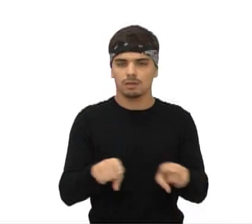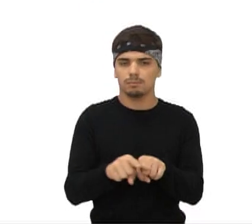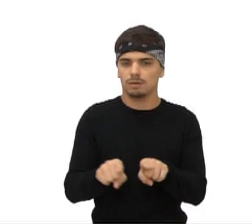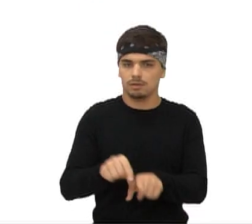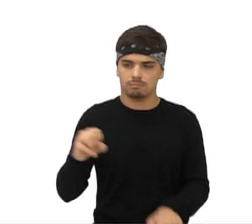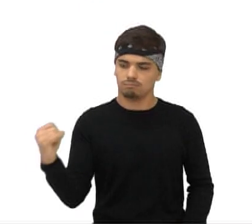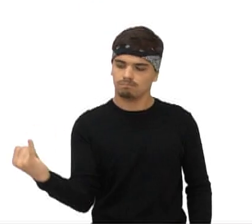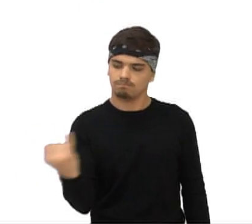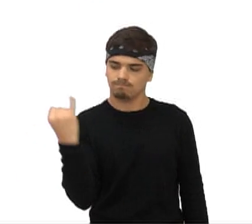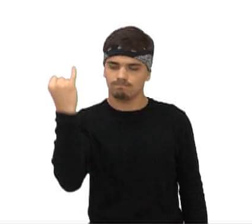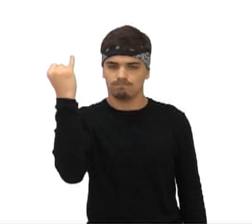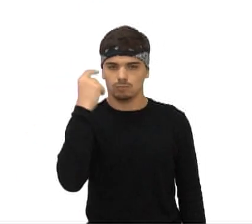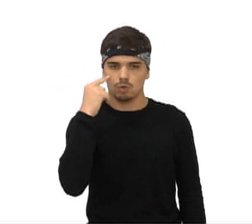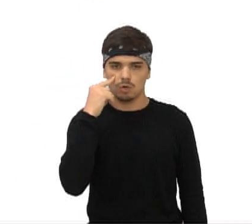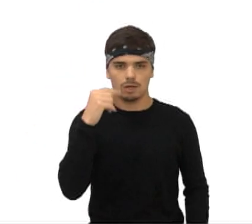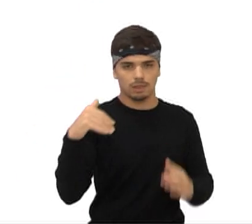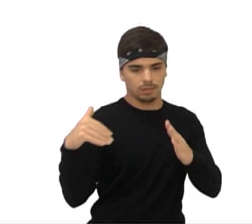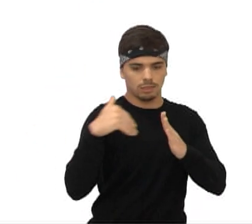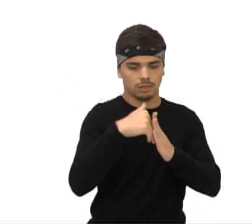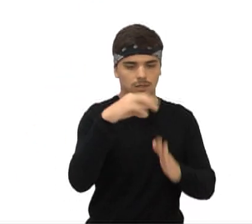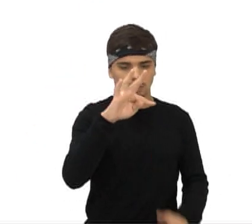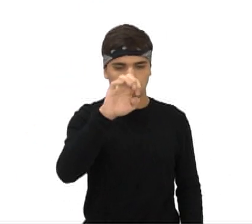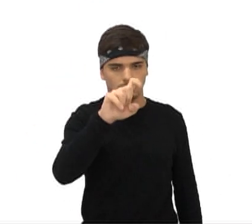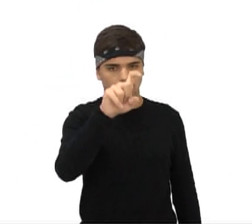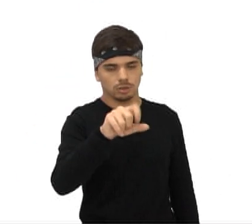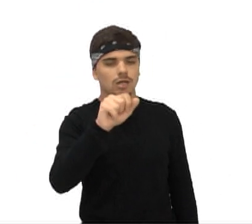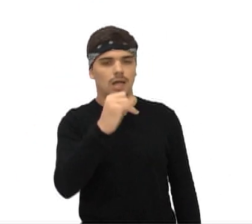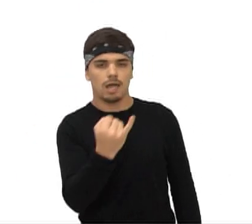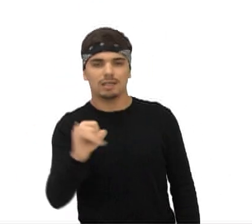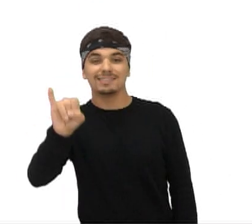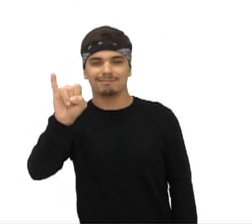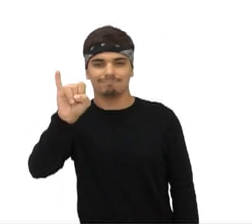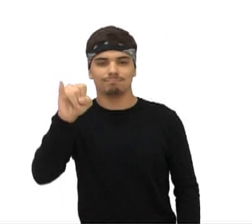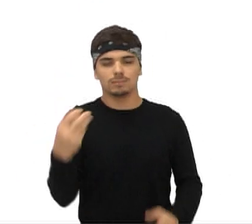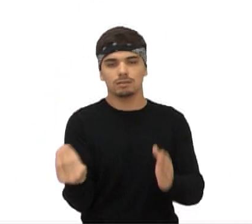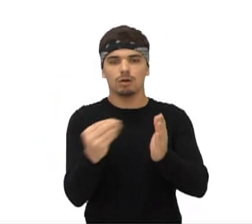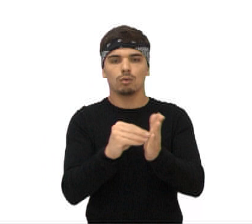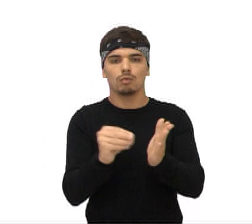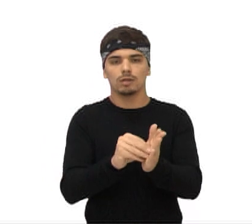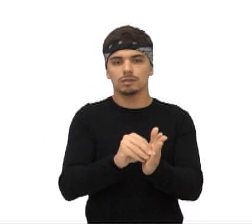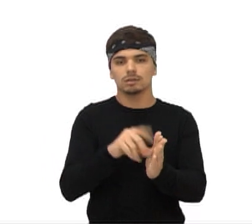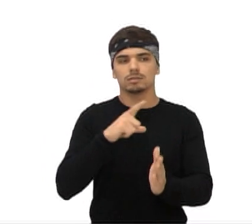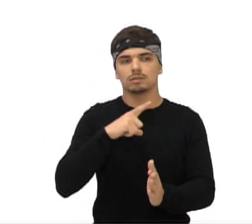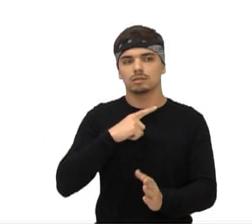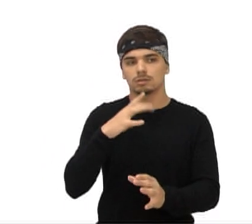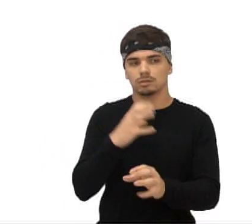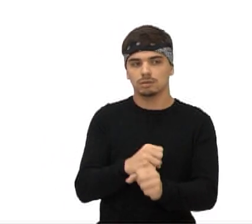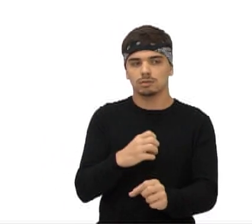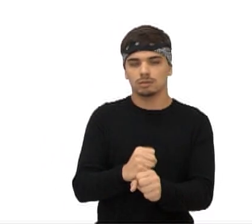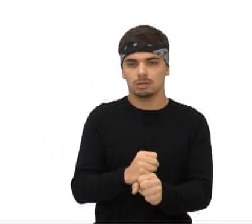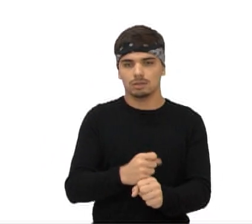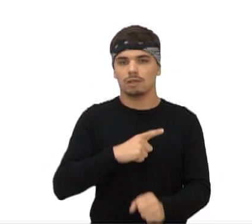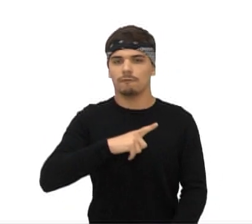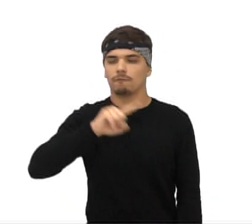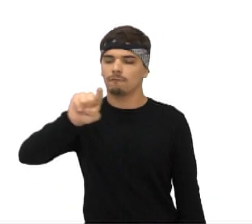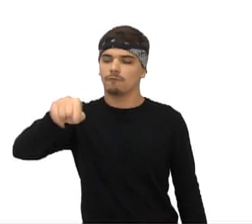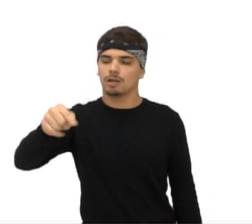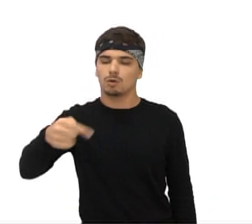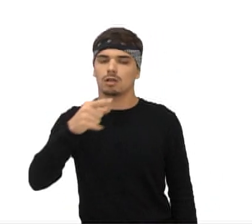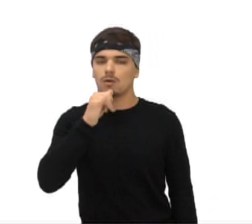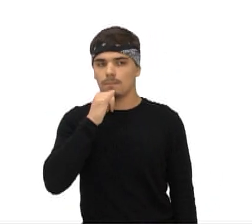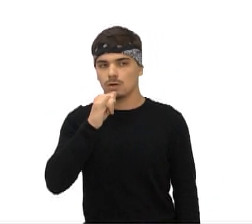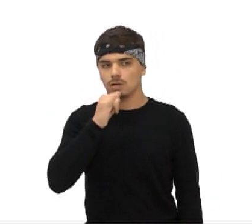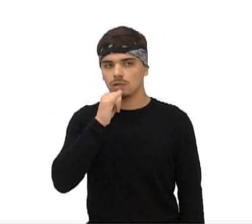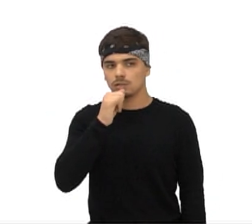a taxa, que é representada pela letra I, ela deve ser colocada na forma decimal. Então, por